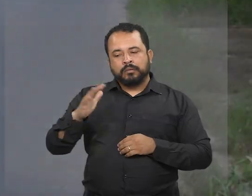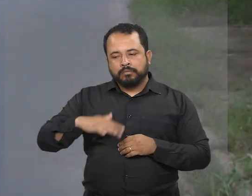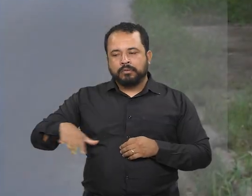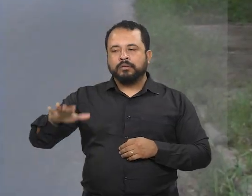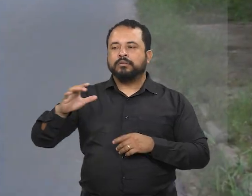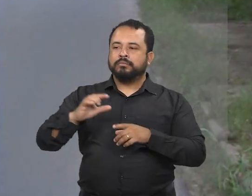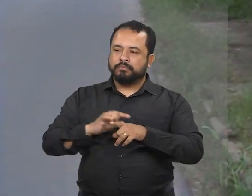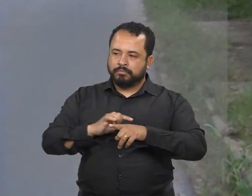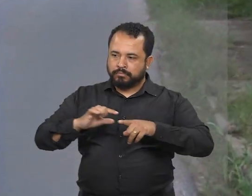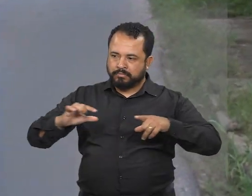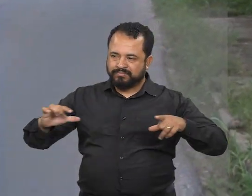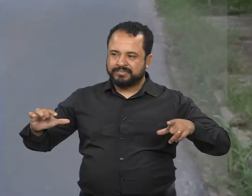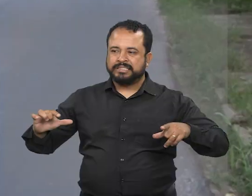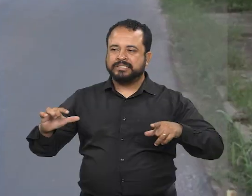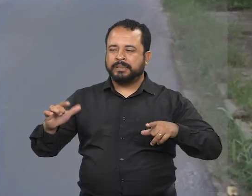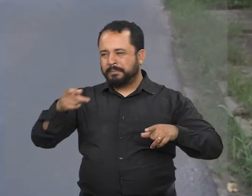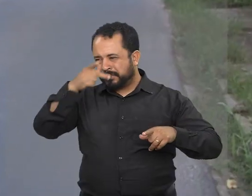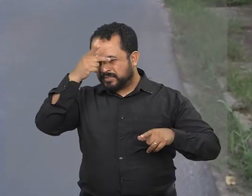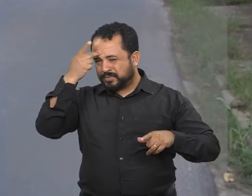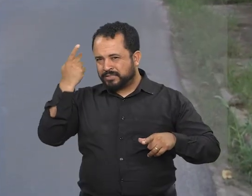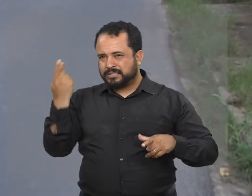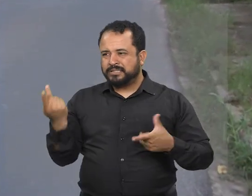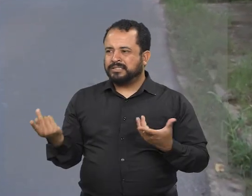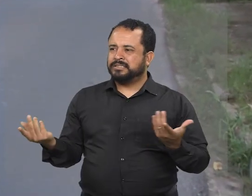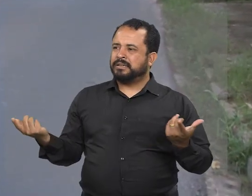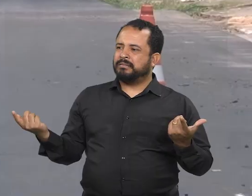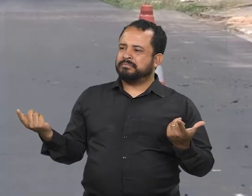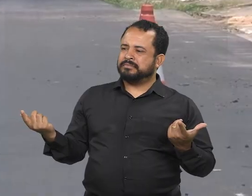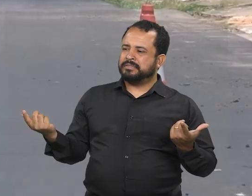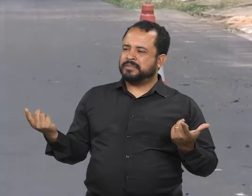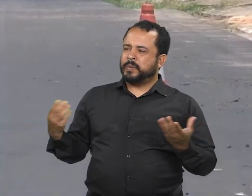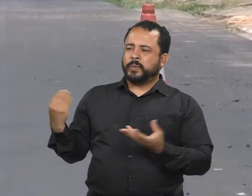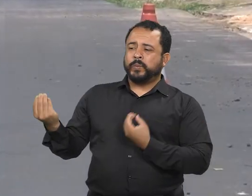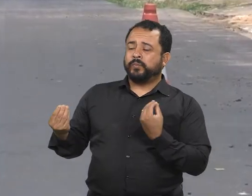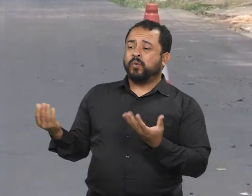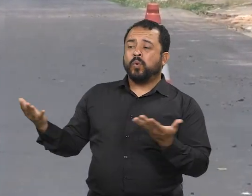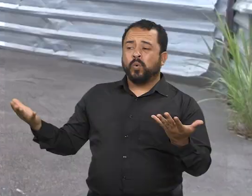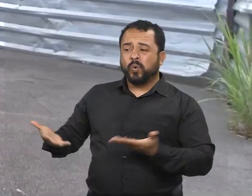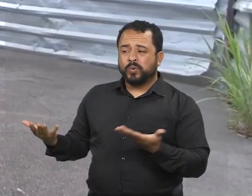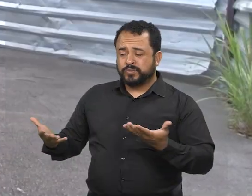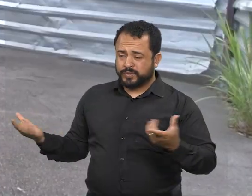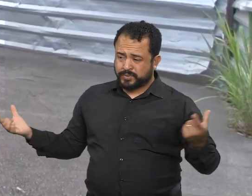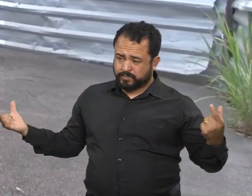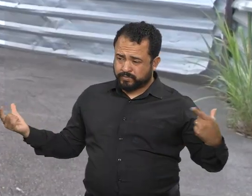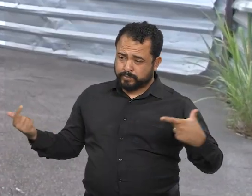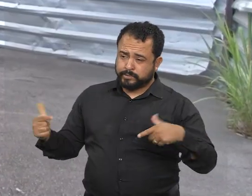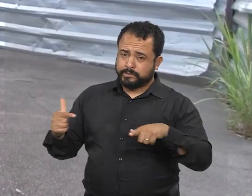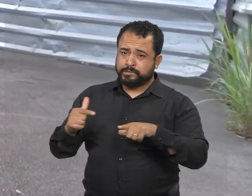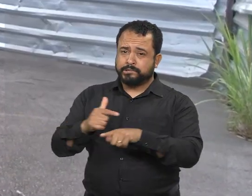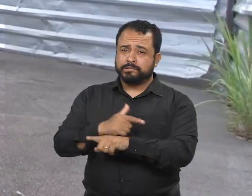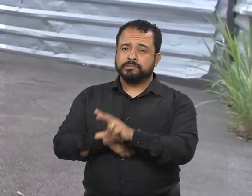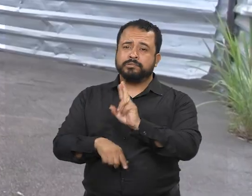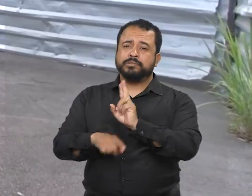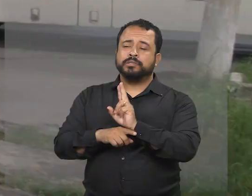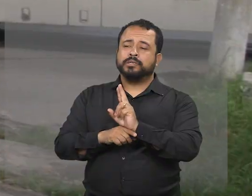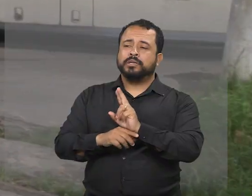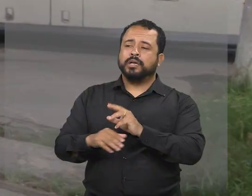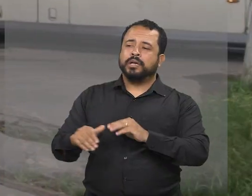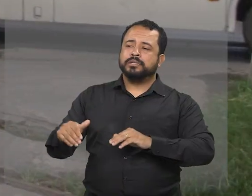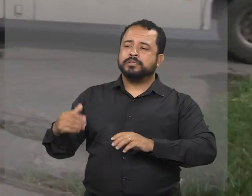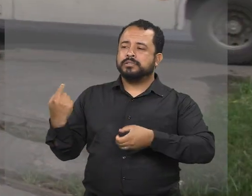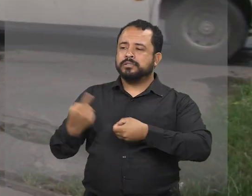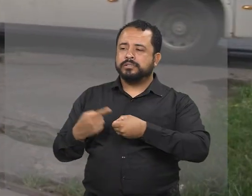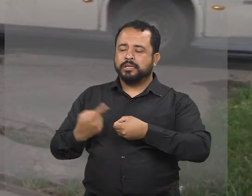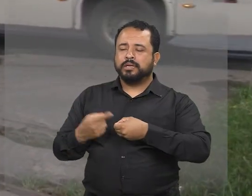O fluxo da cidade inteira foi impactado pelos bairros esvaziados e bloqueados. Com o VLT ainda desativado, a